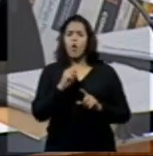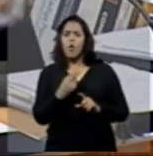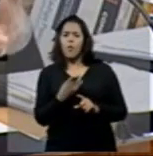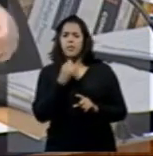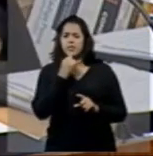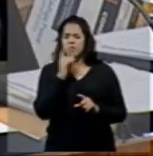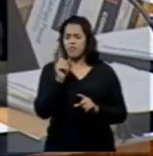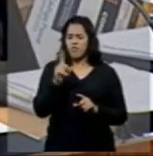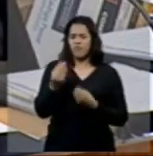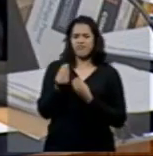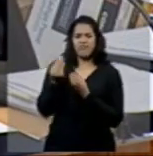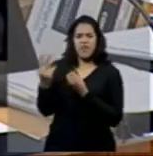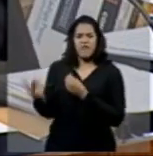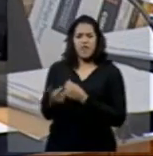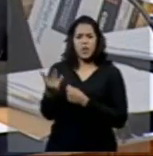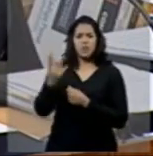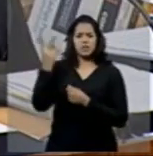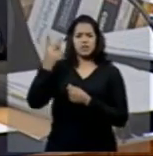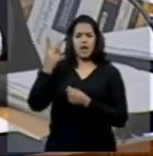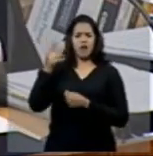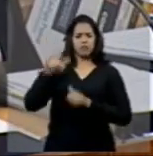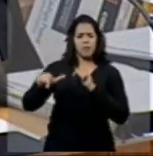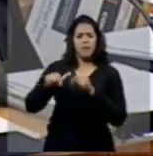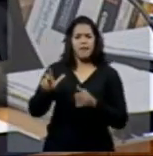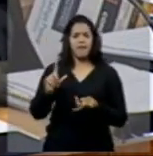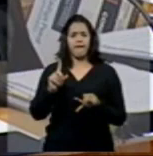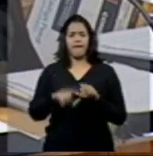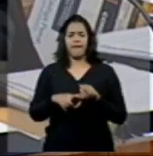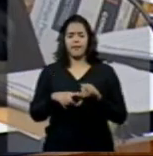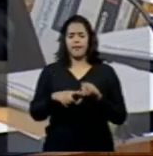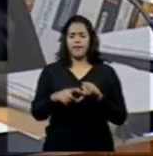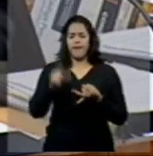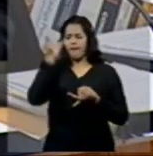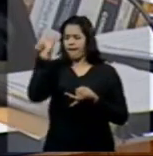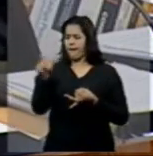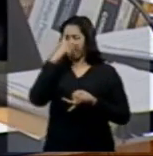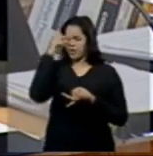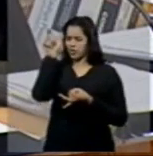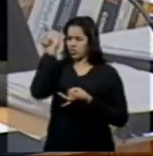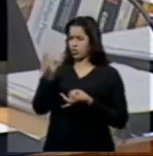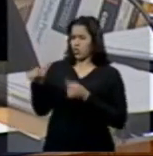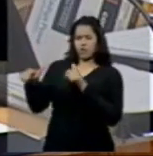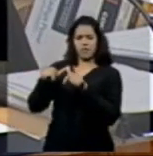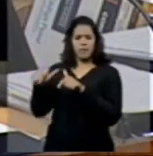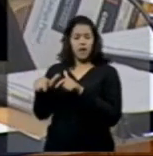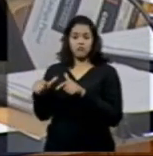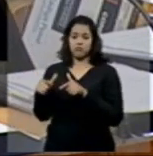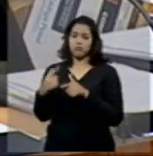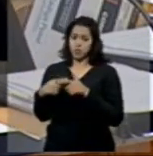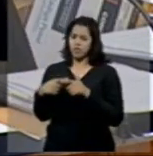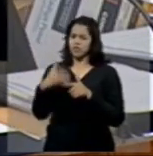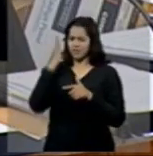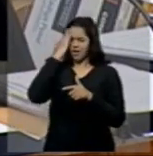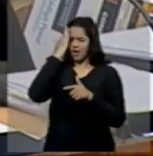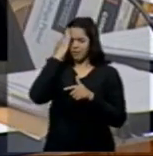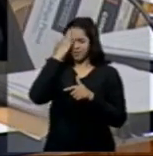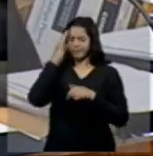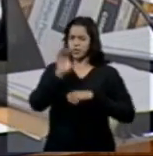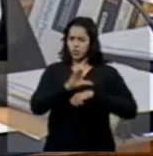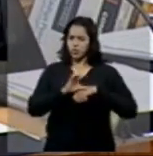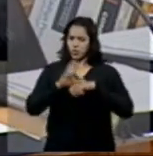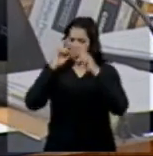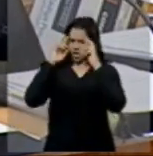a desvalorização do trabalhador, pois sabemos que a Constituição garante a